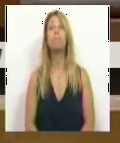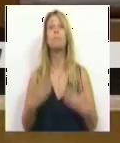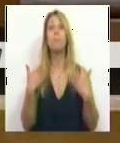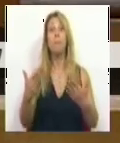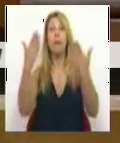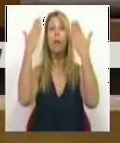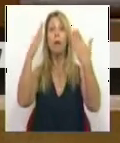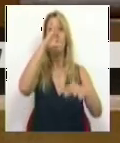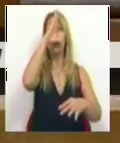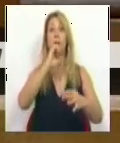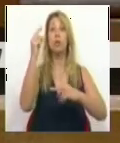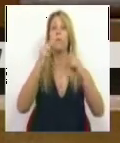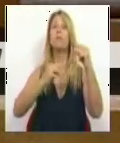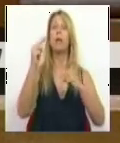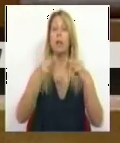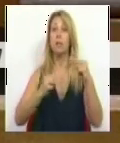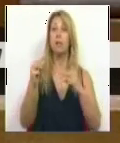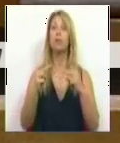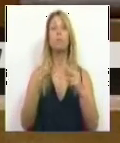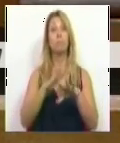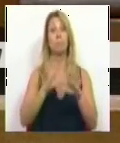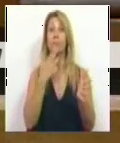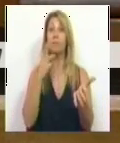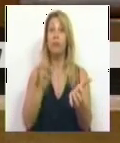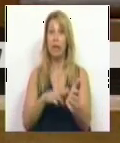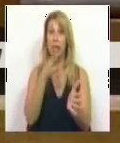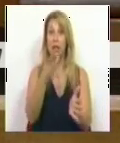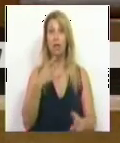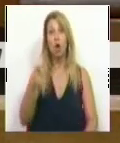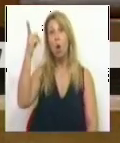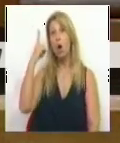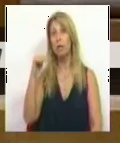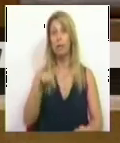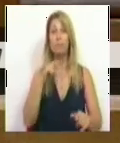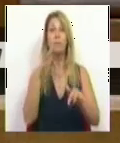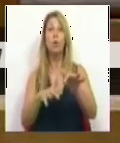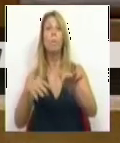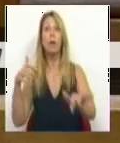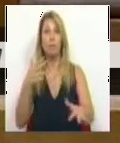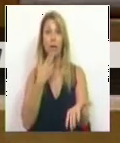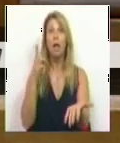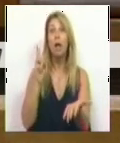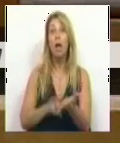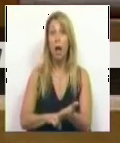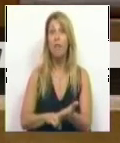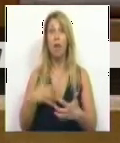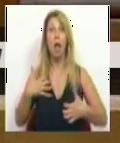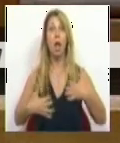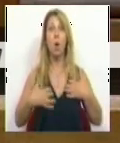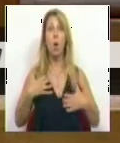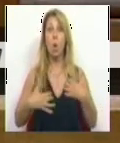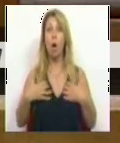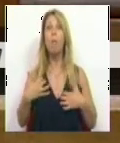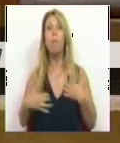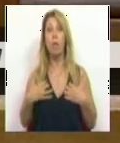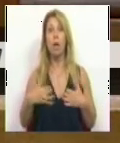Saudamos o Ministro das Finanças pela verdade dita ontem no Parlamento, a verdade incómoda e tantas